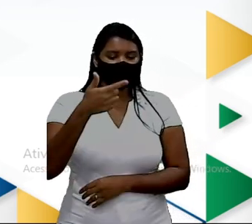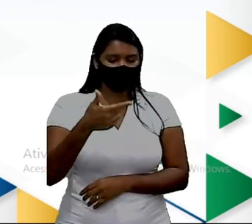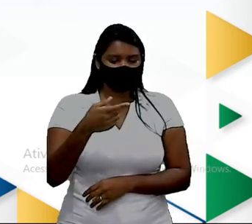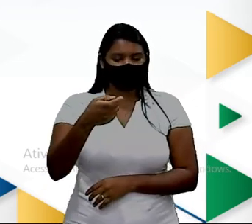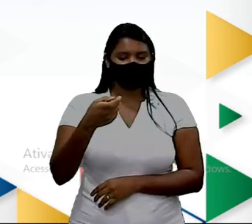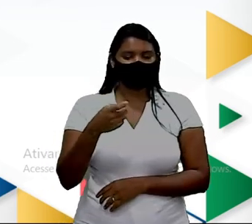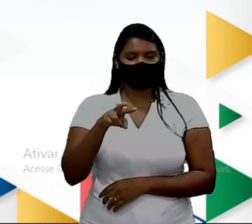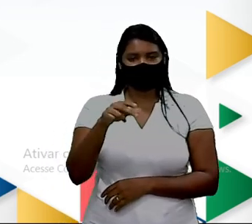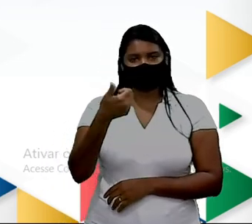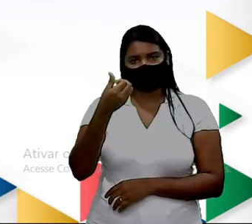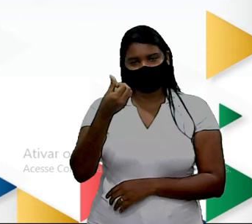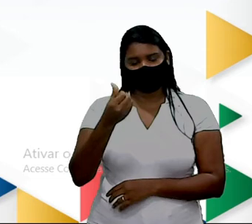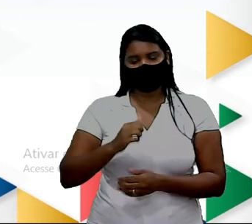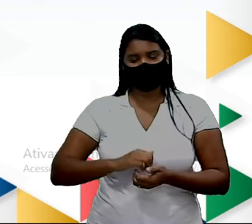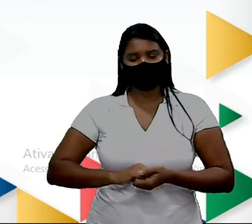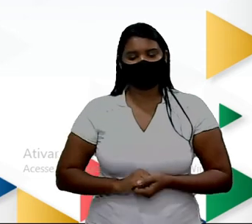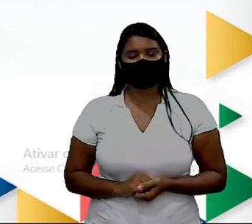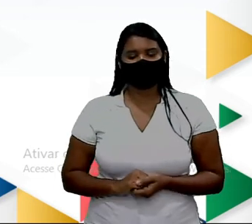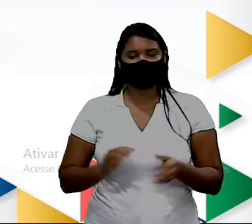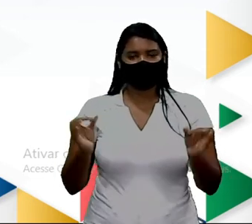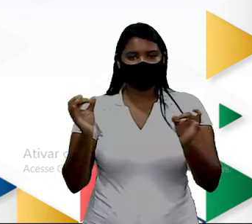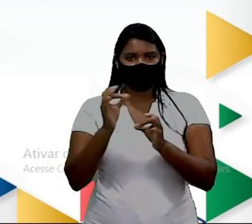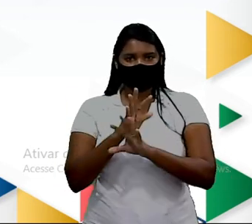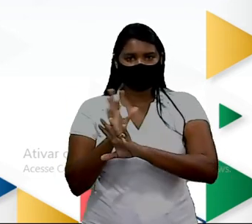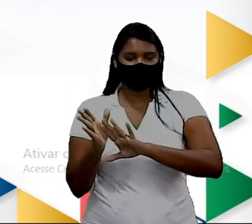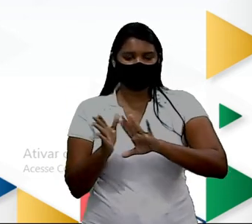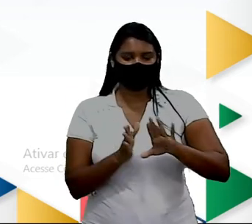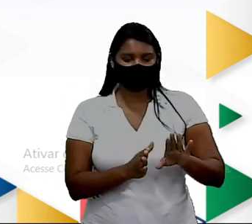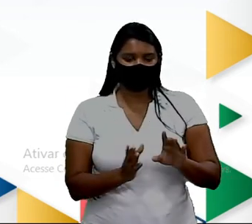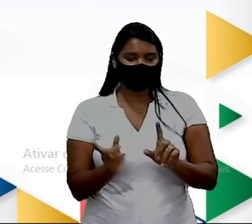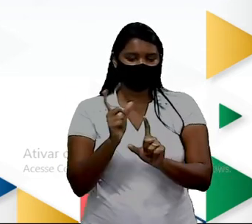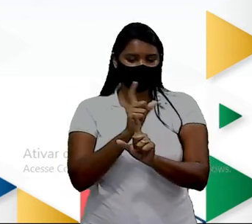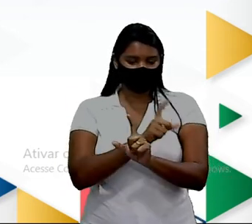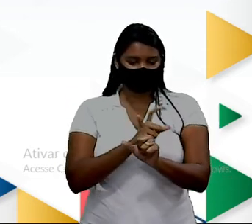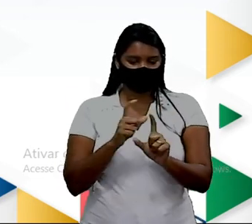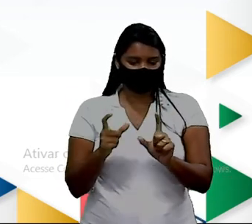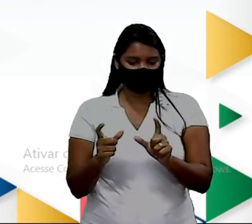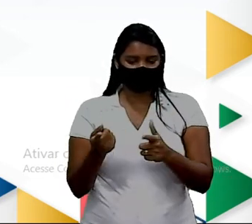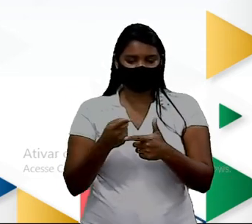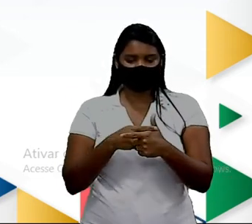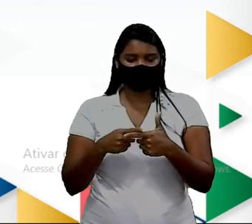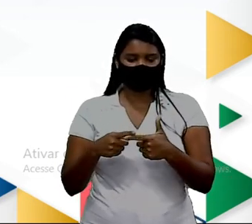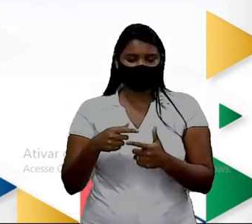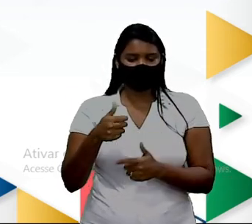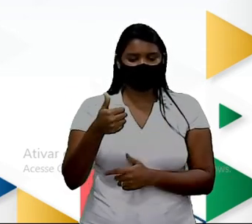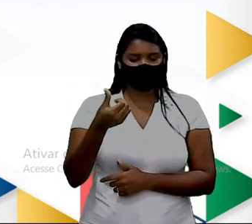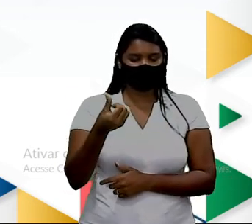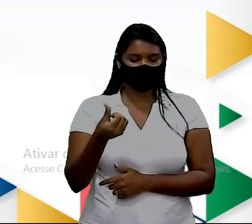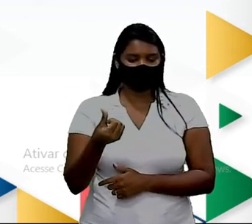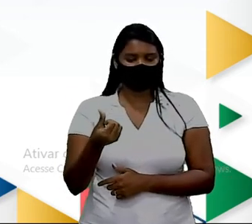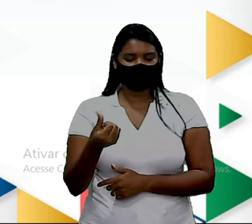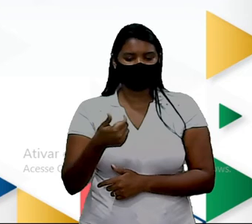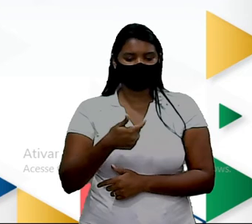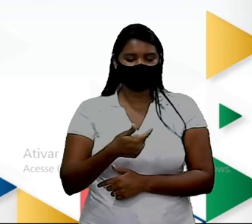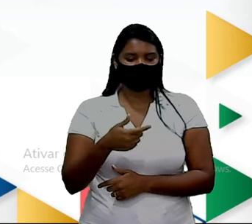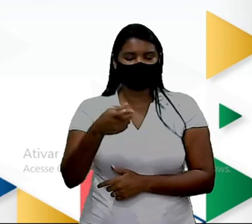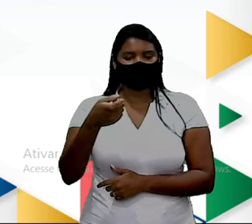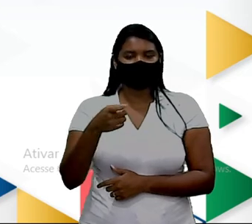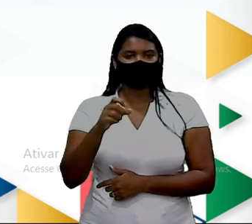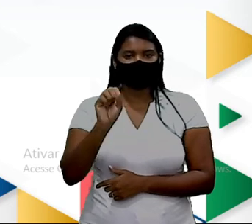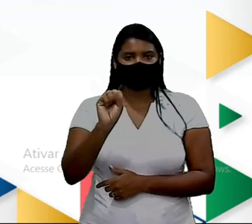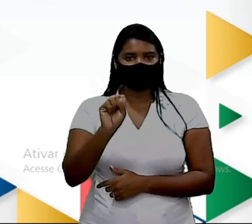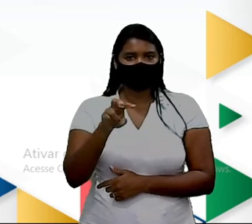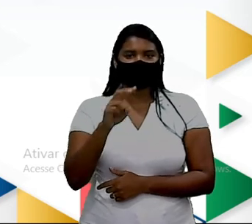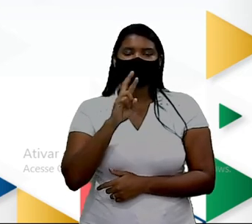2, 2x igual a 16, fechou? Esse 2 passa para o outro lado dividindo, x é igual a 16 dividido por 2, x é igual a 8. Pronto,